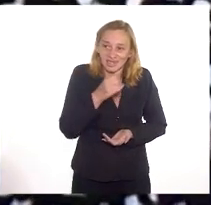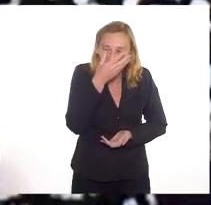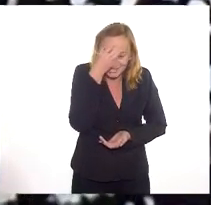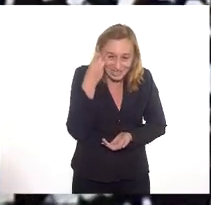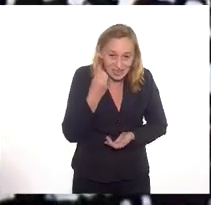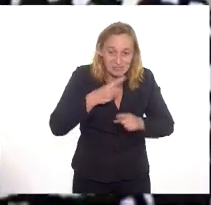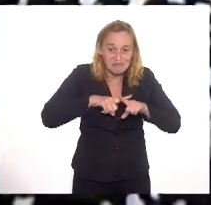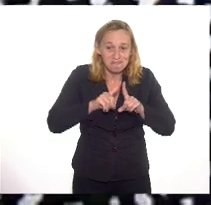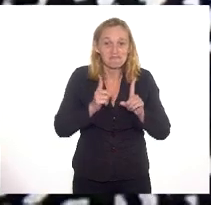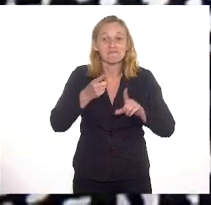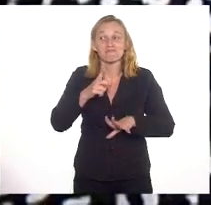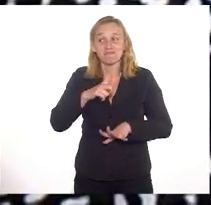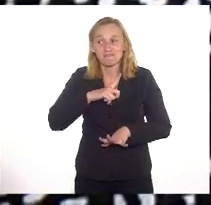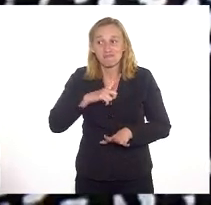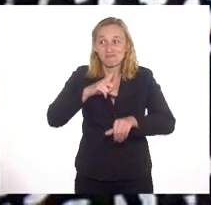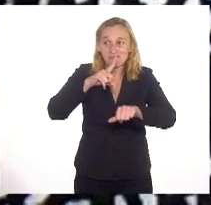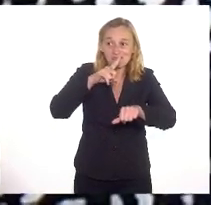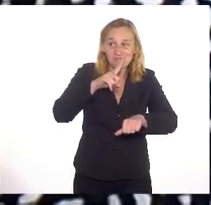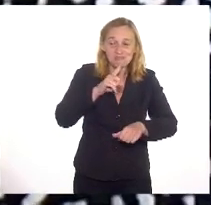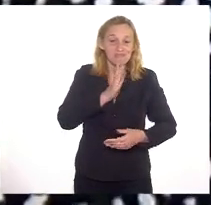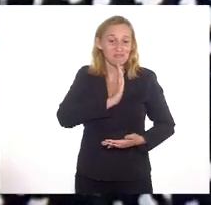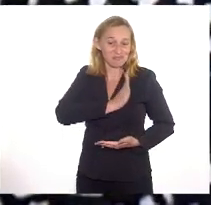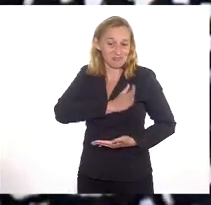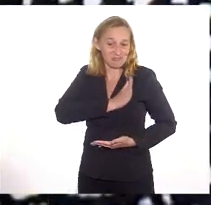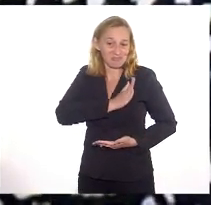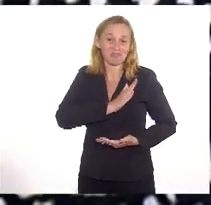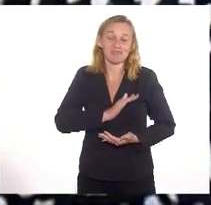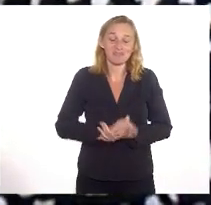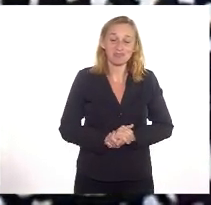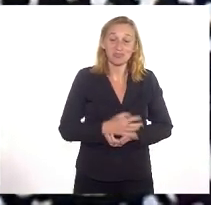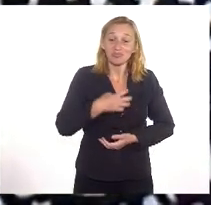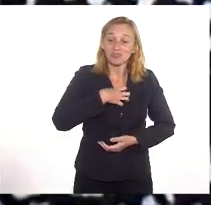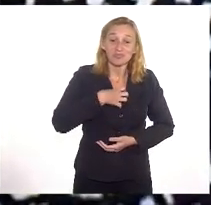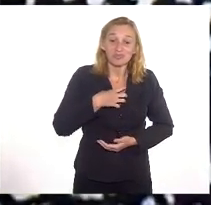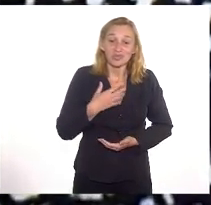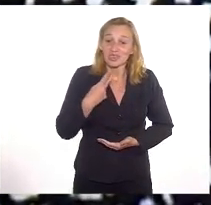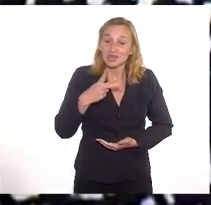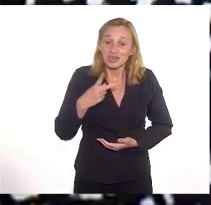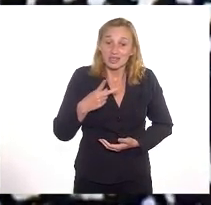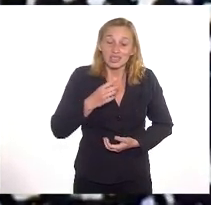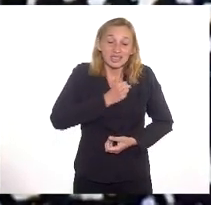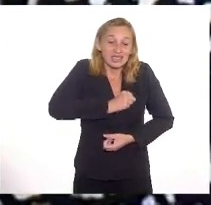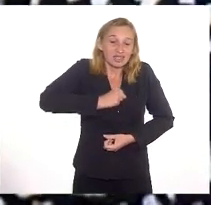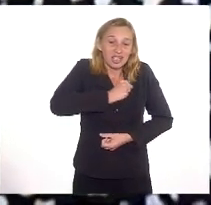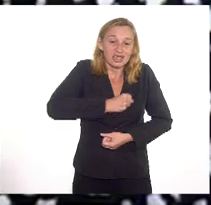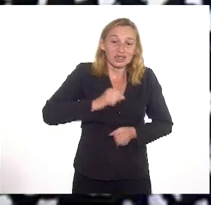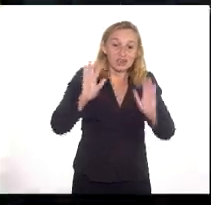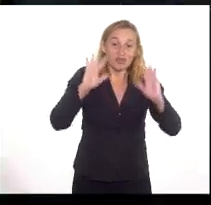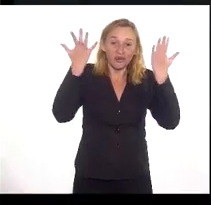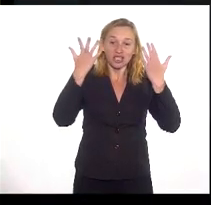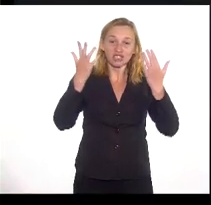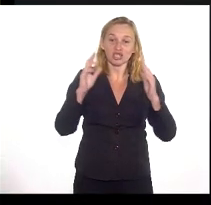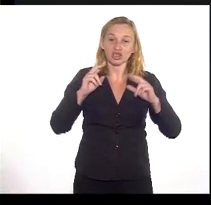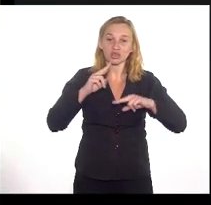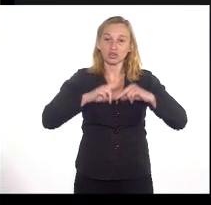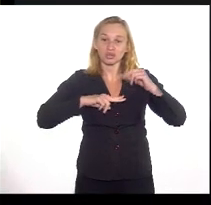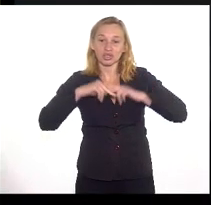mas tenho no meu coração, né? Sentimos falta das suas festas juninas, deputado Eliomar